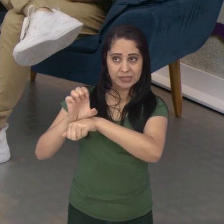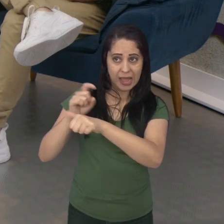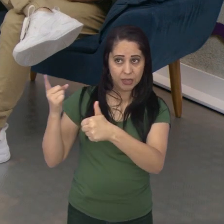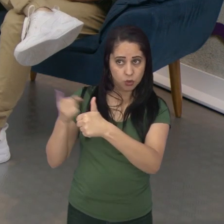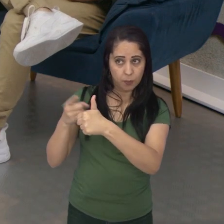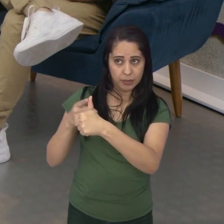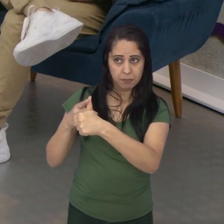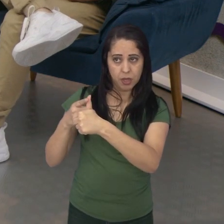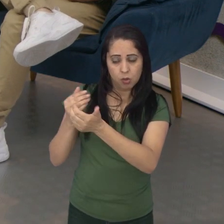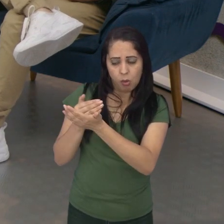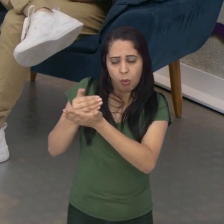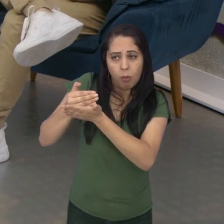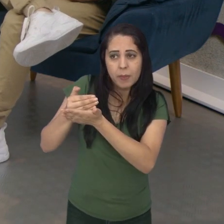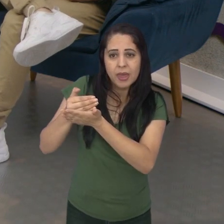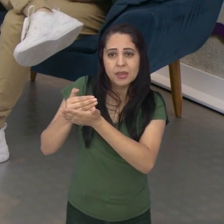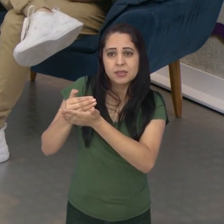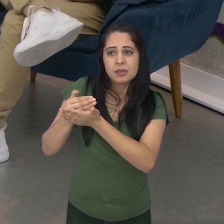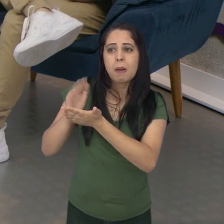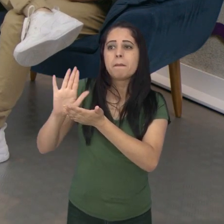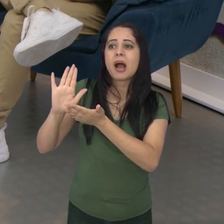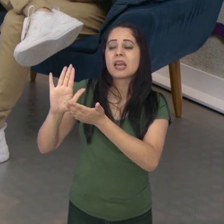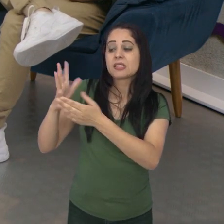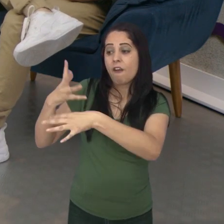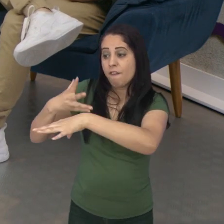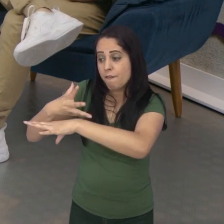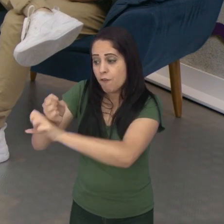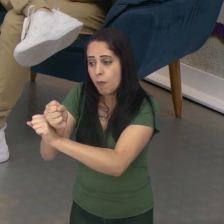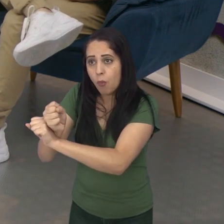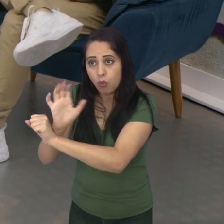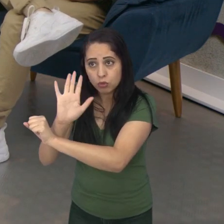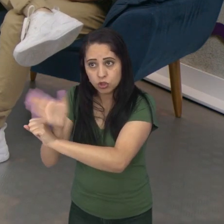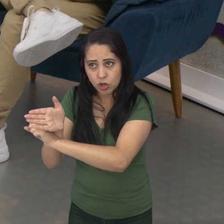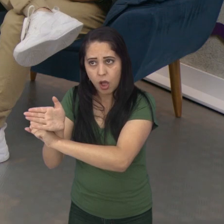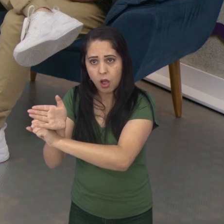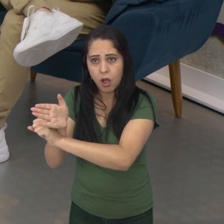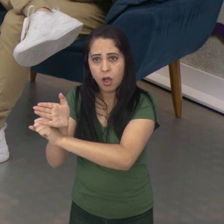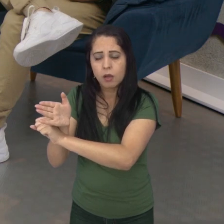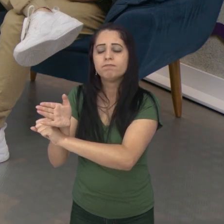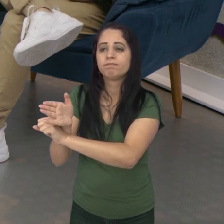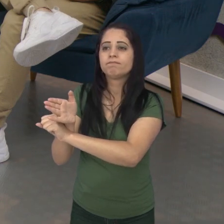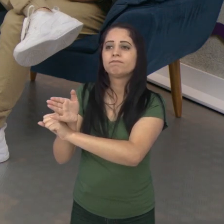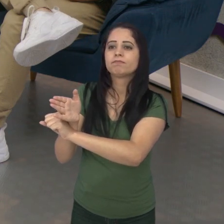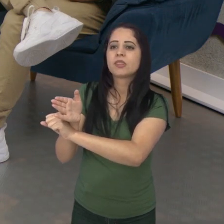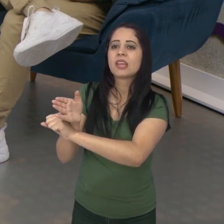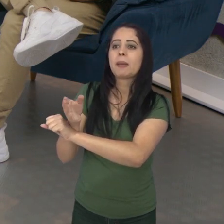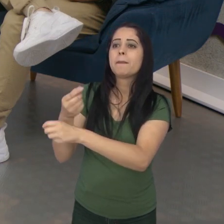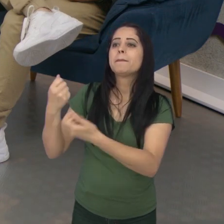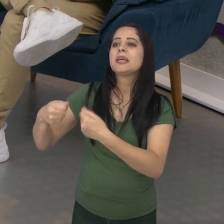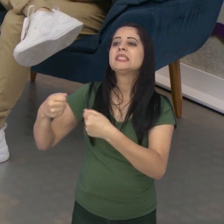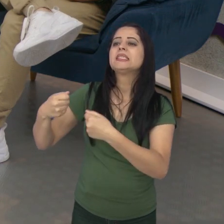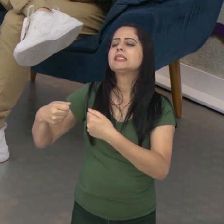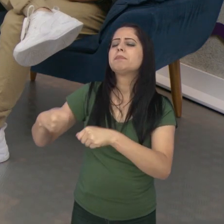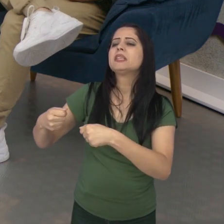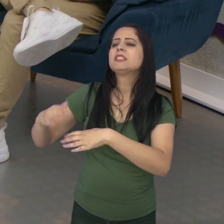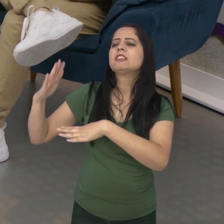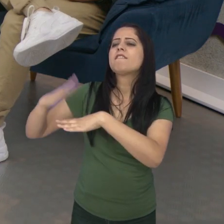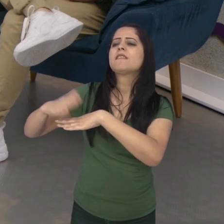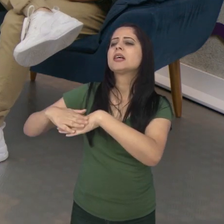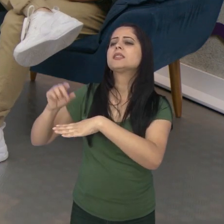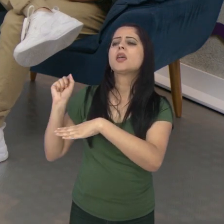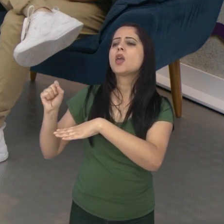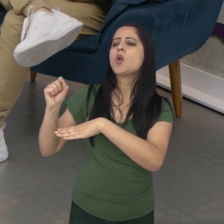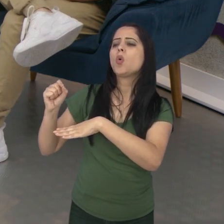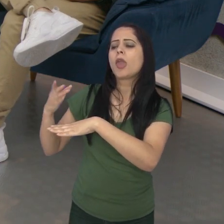a primeira porta, né? O começo. Mas assim que ele se forma, o que é interessante ele fazer para, de